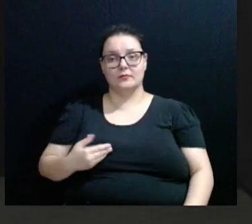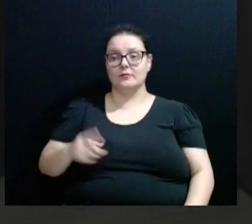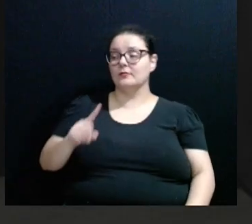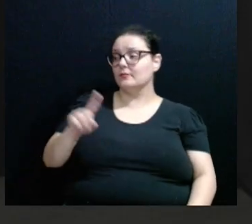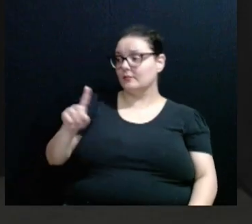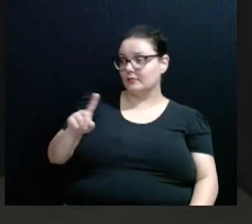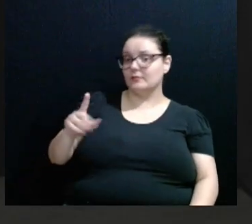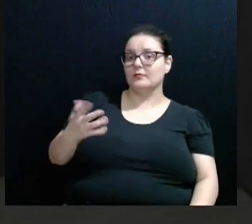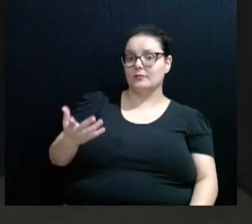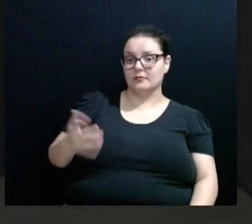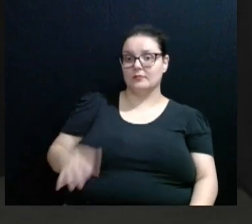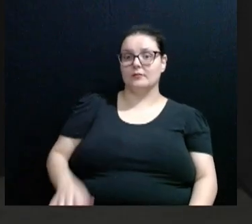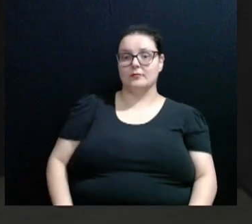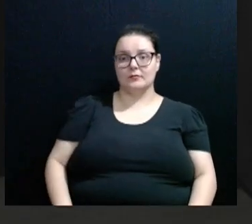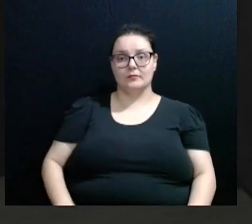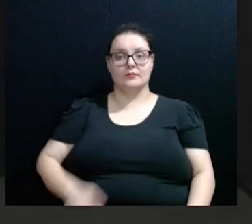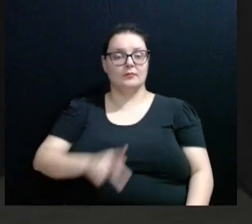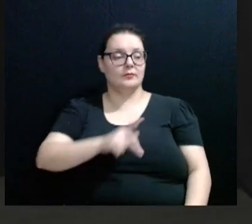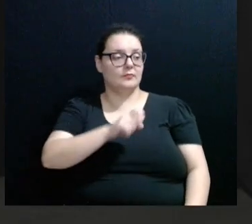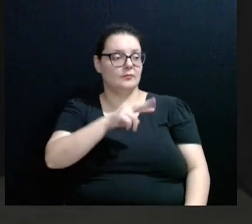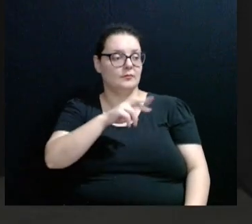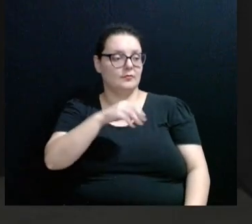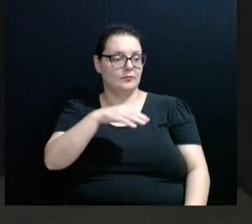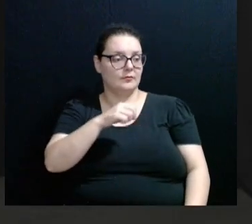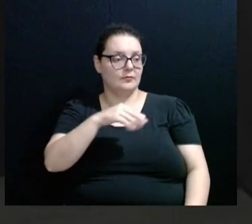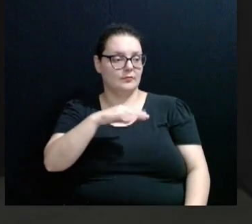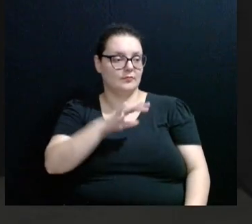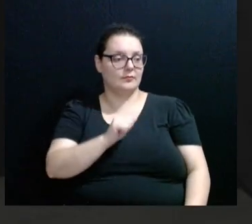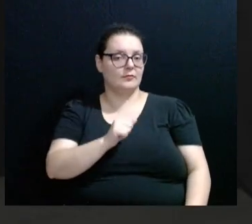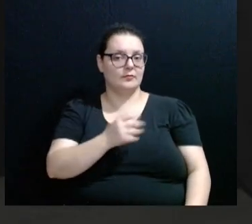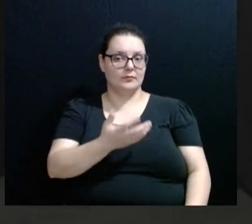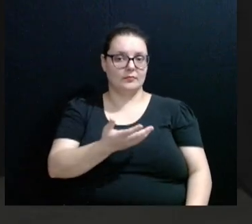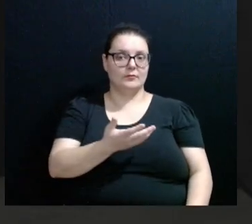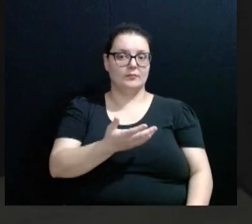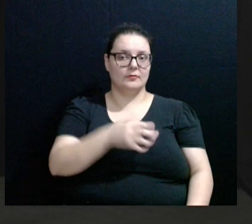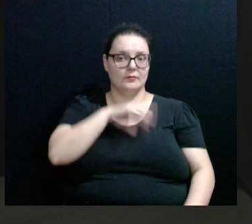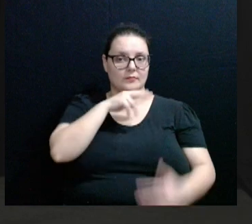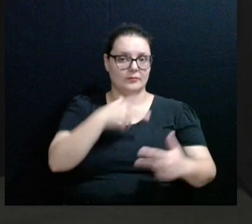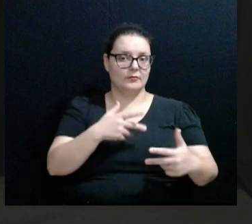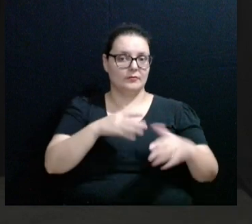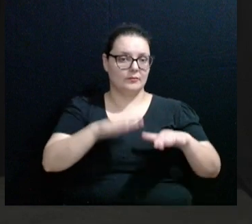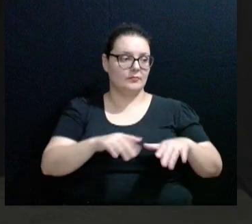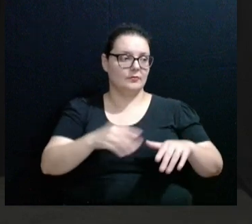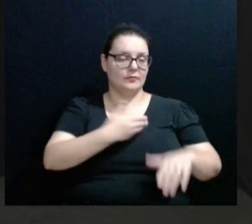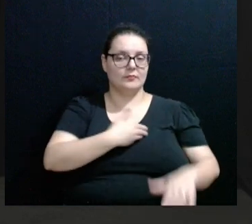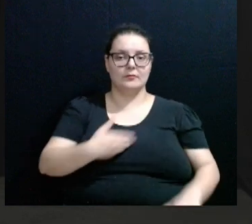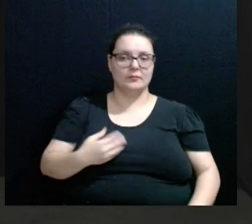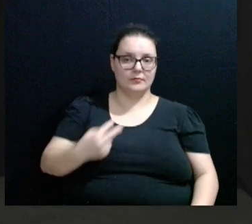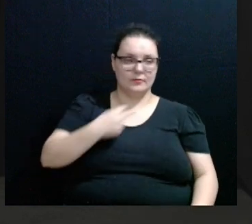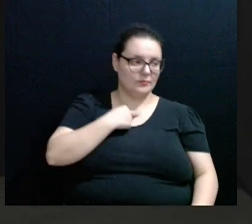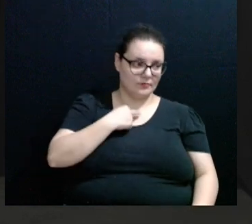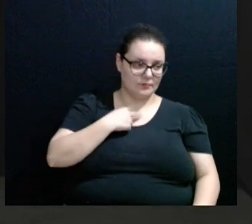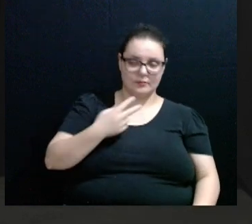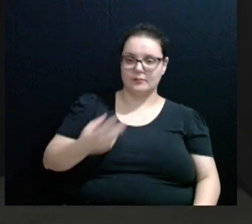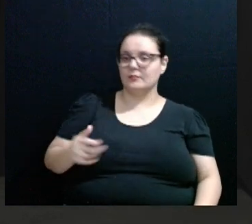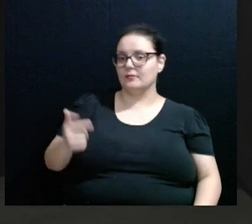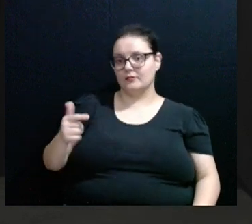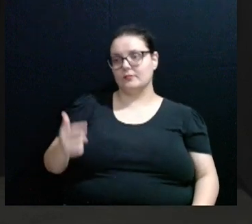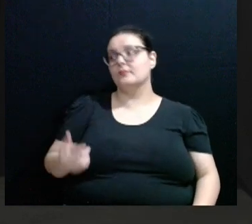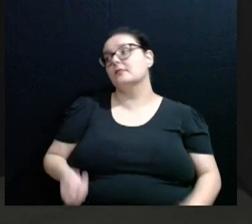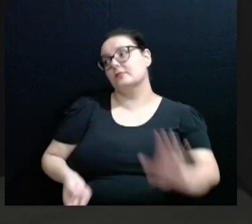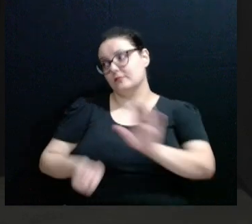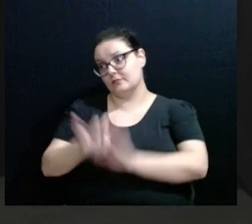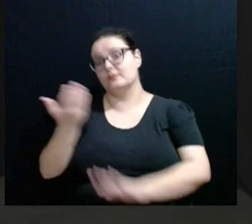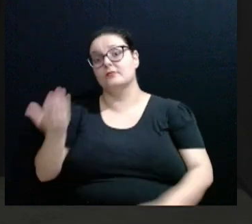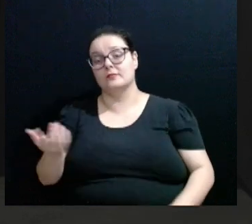ser... Permanência de animais domésticos em área pública, porque na época não podia. Não. Por exemplo, não podia, não tinha. Daí a gente falou assim, vamos criar,